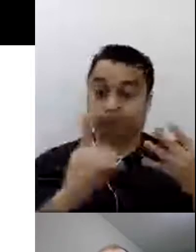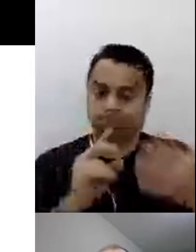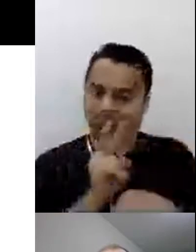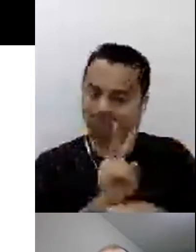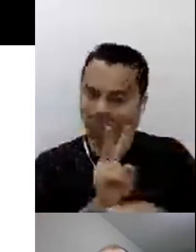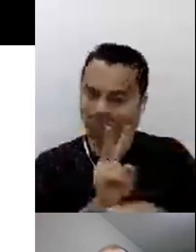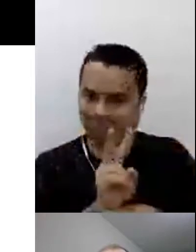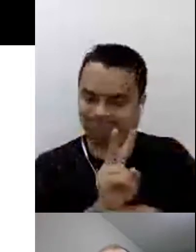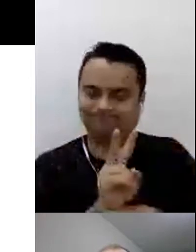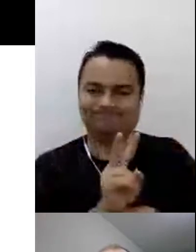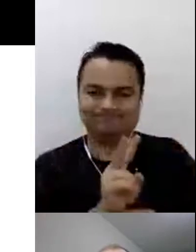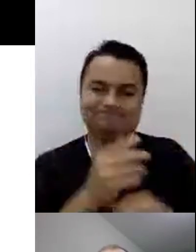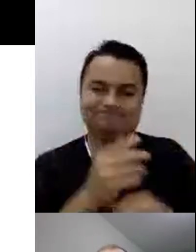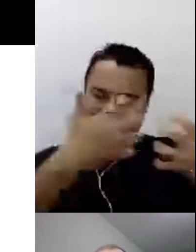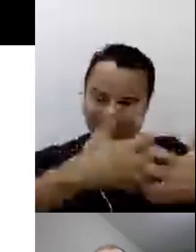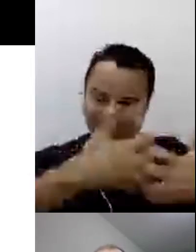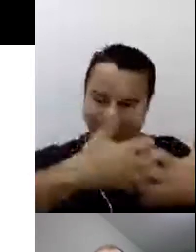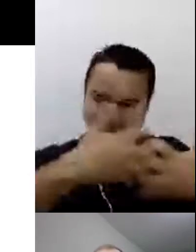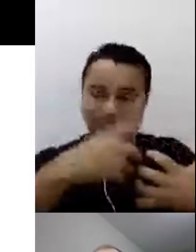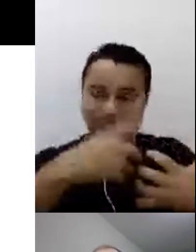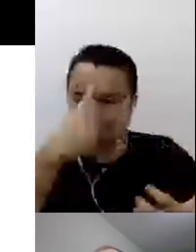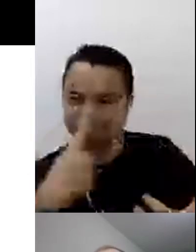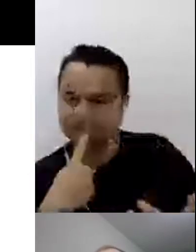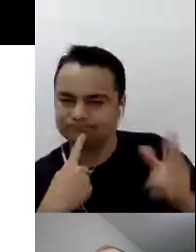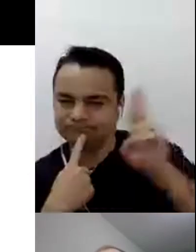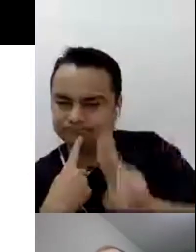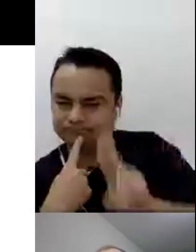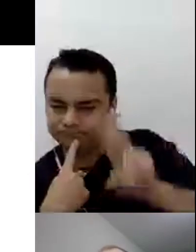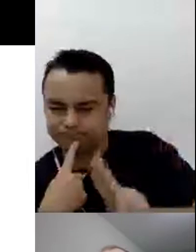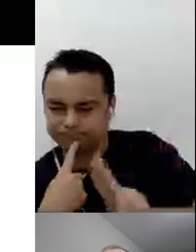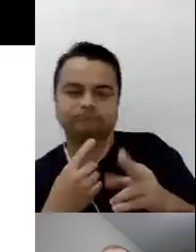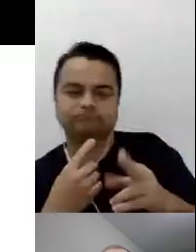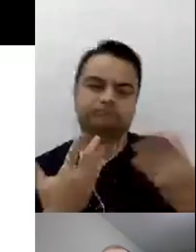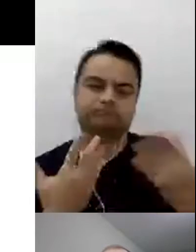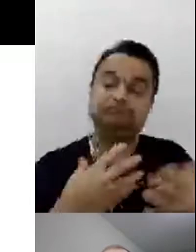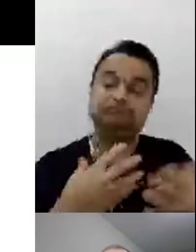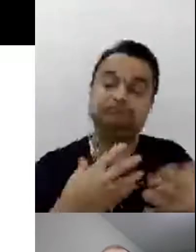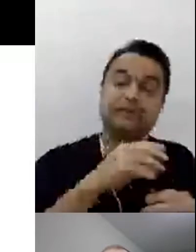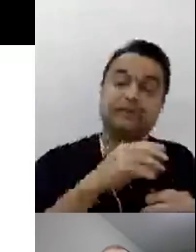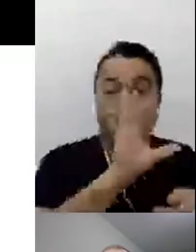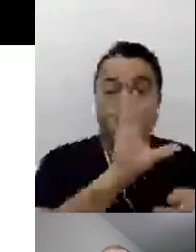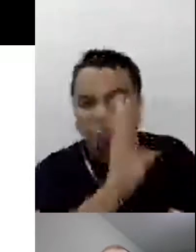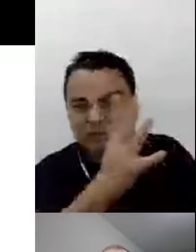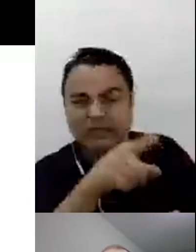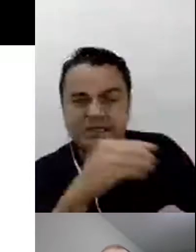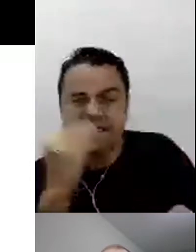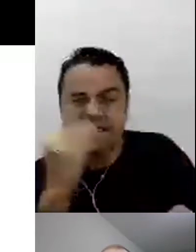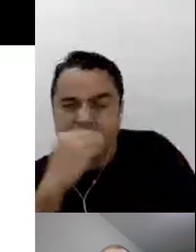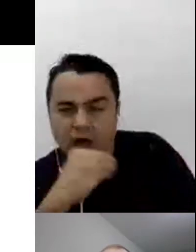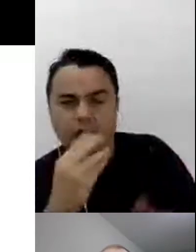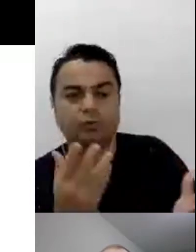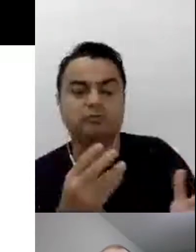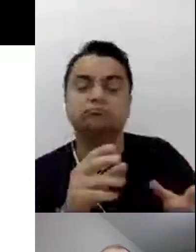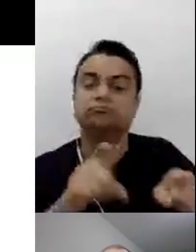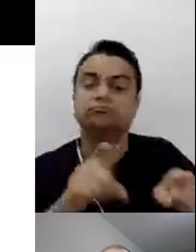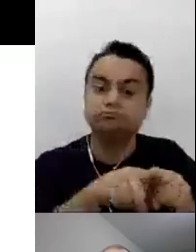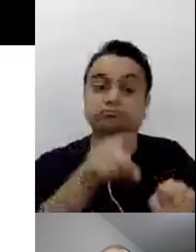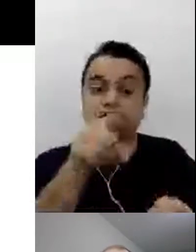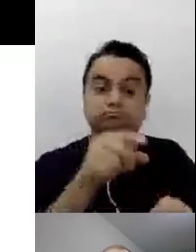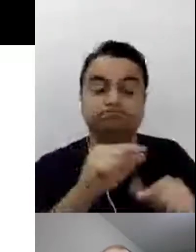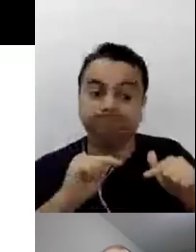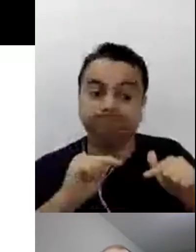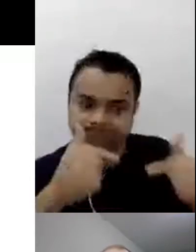ele vai funcionando para ver perfis de utilização, para ver formas de desgaste, e você pode atuar no produto mesmo